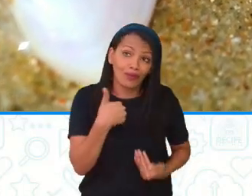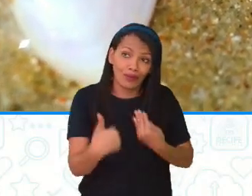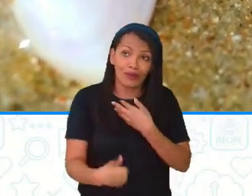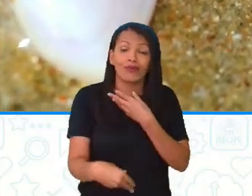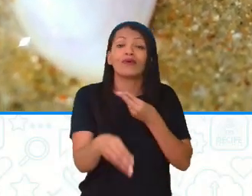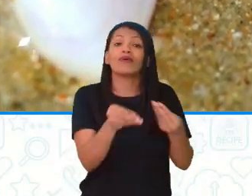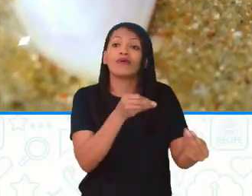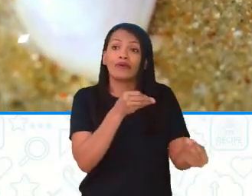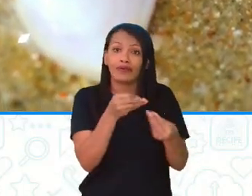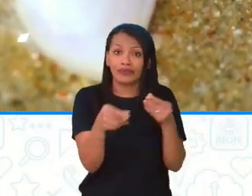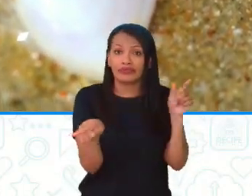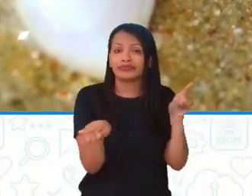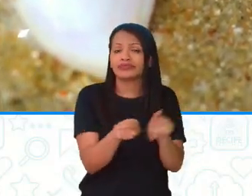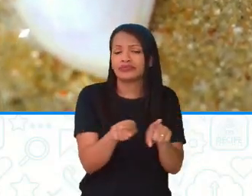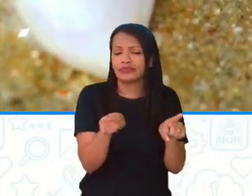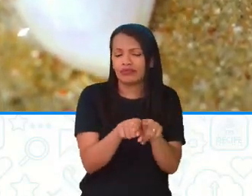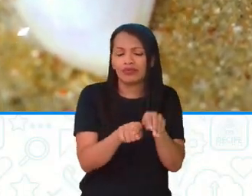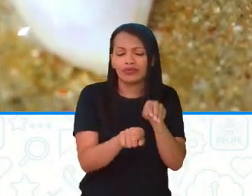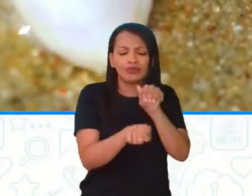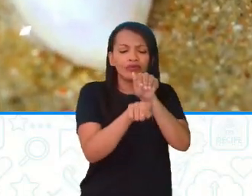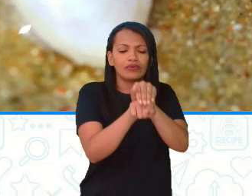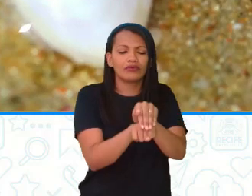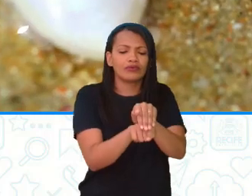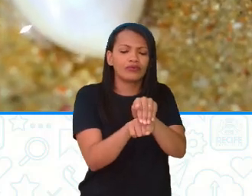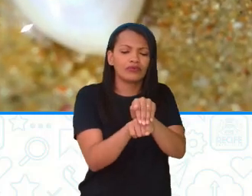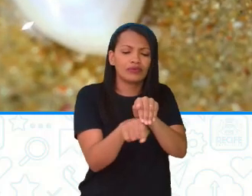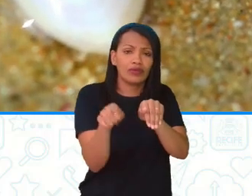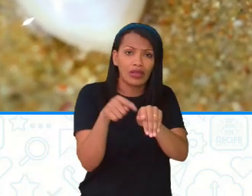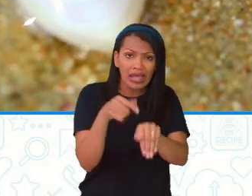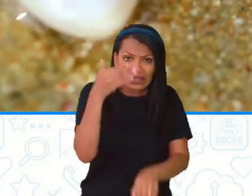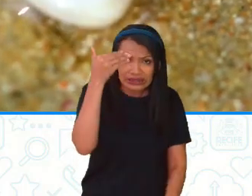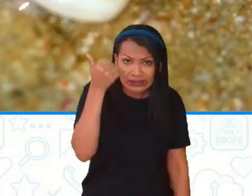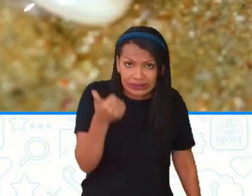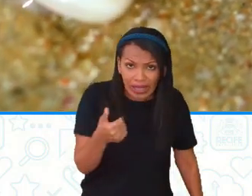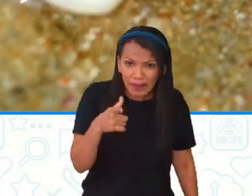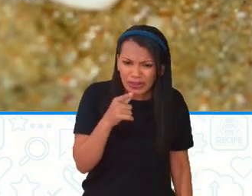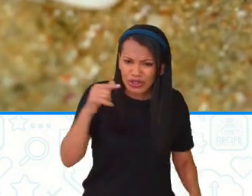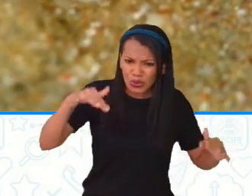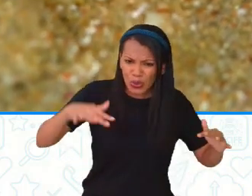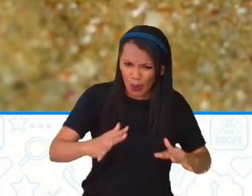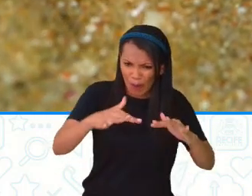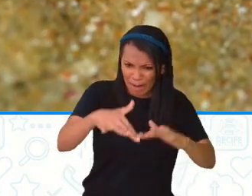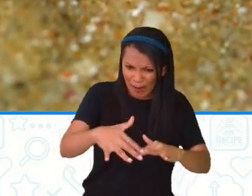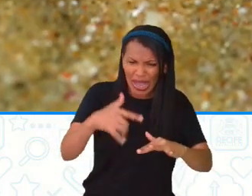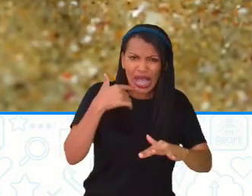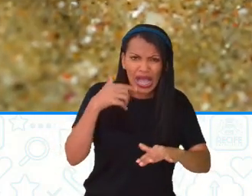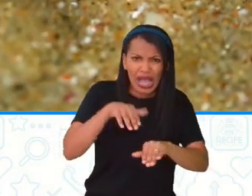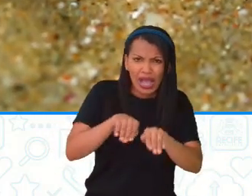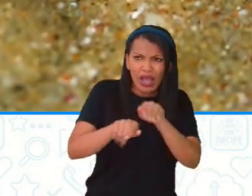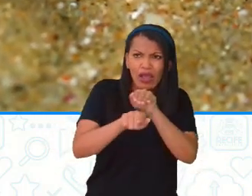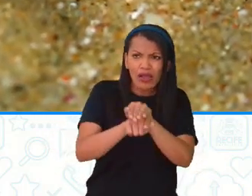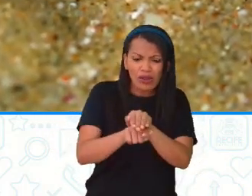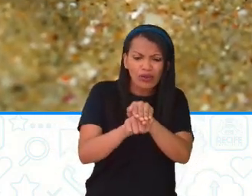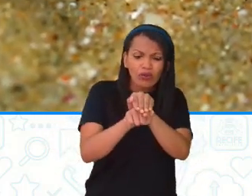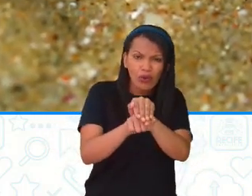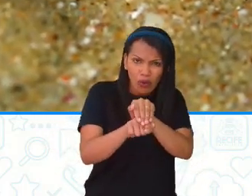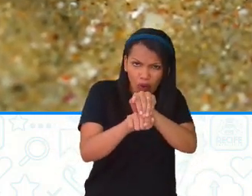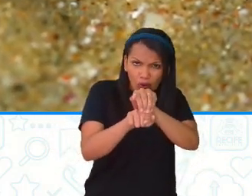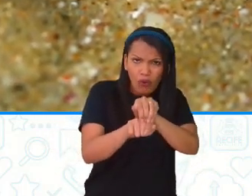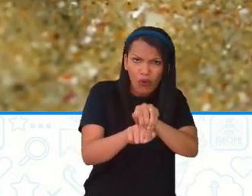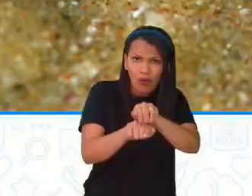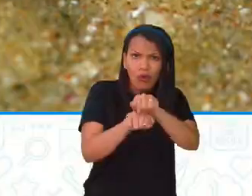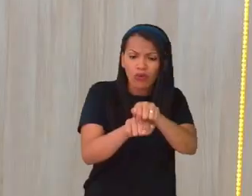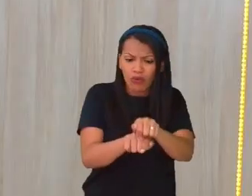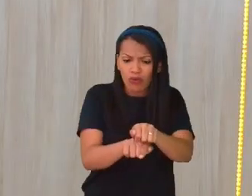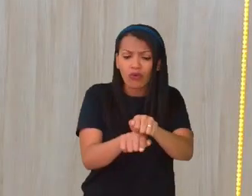geralmente envoltos por uma concha. Sabe aquelas conchinhas do mar que vocês veem, que tem gente que gosta de catar? Geralmente essas